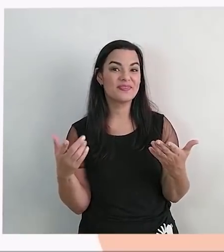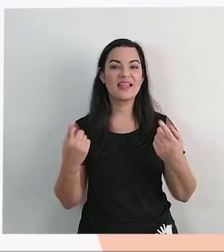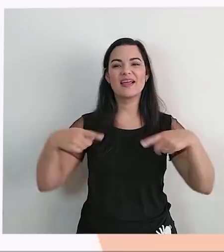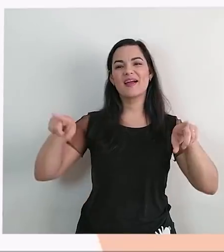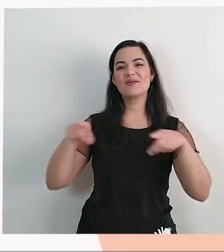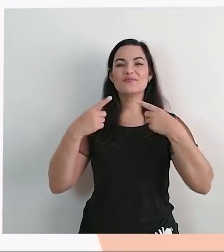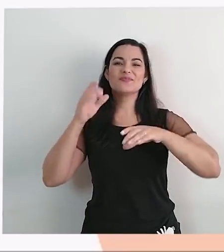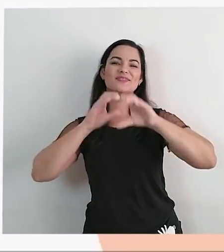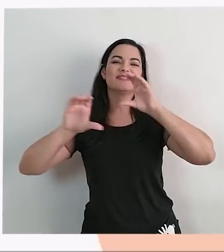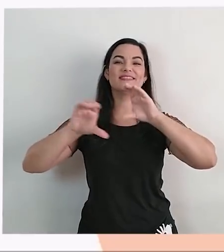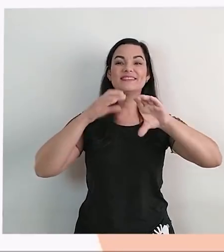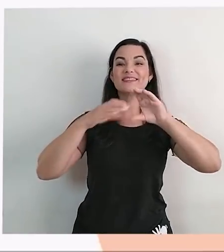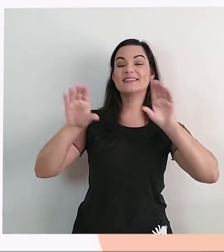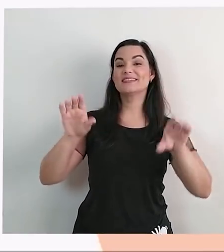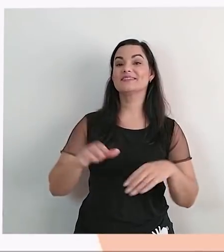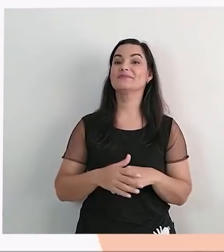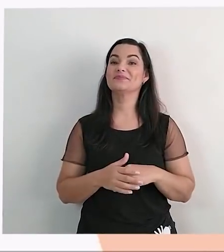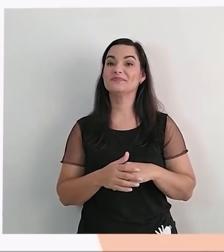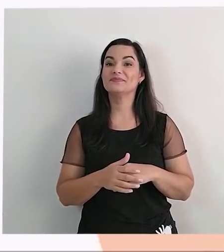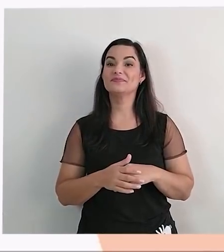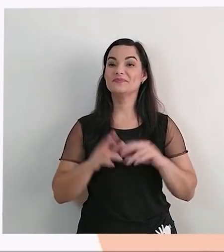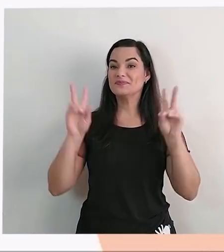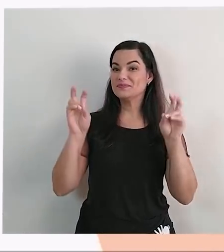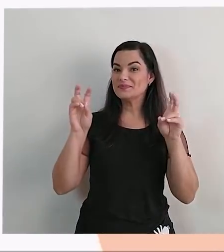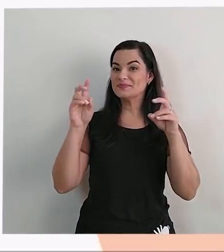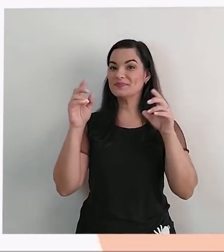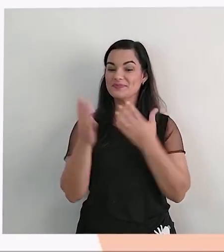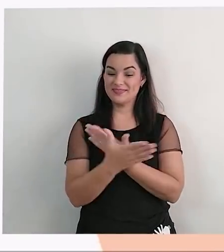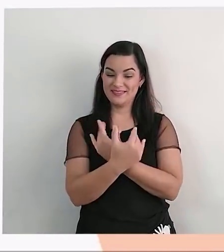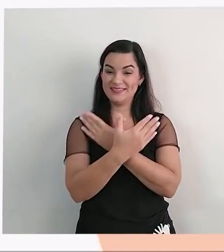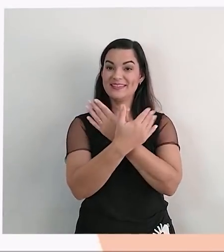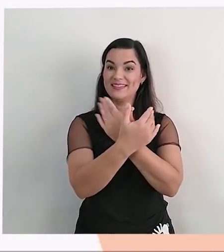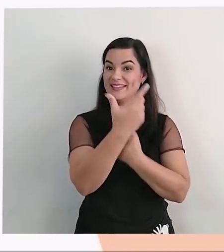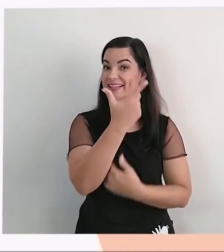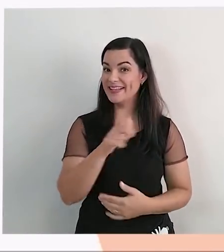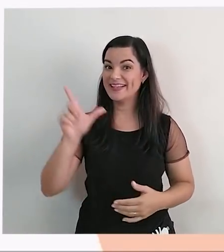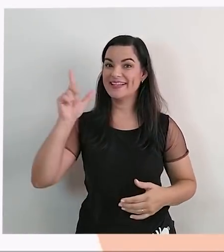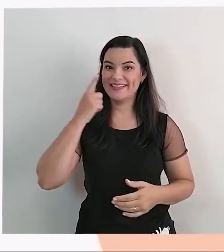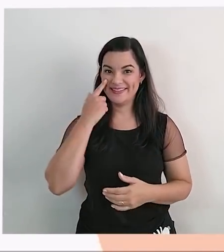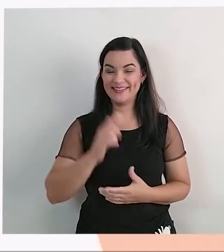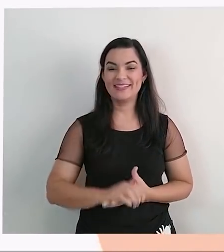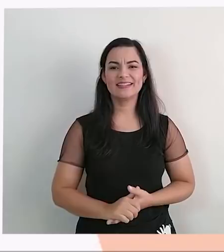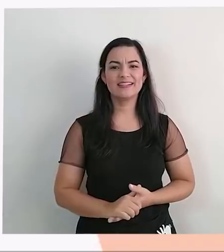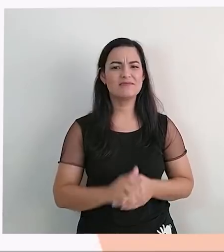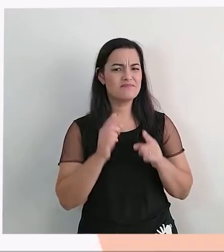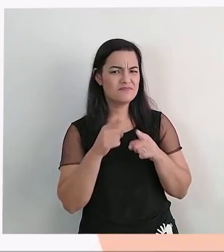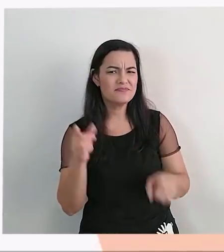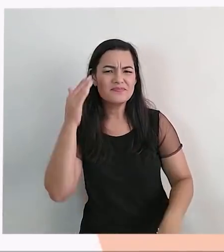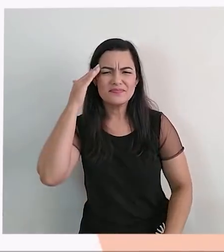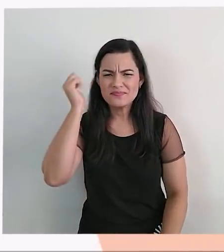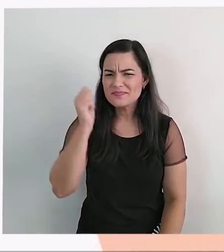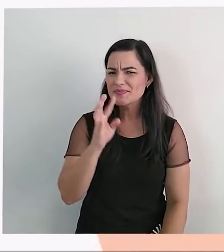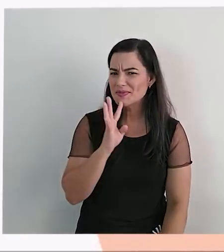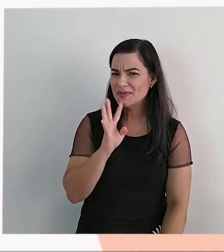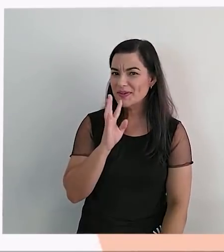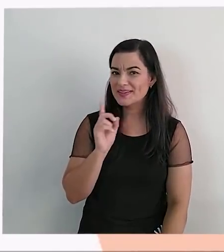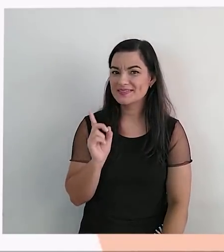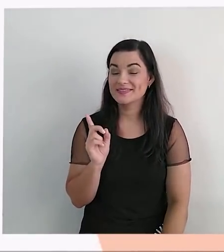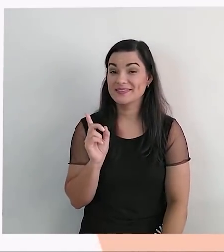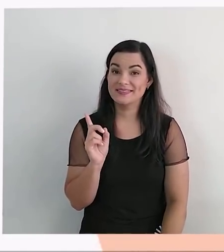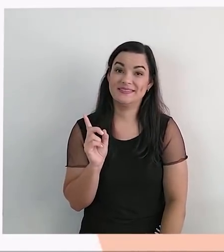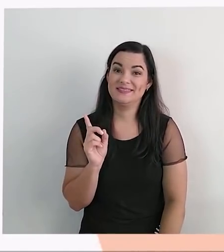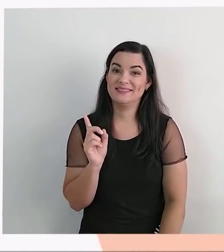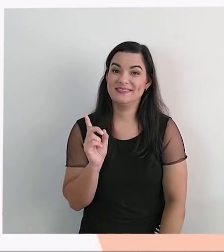E agora nós vamos cantar outra música sobre borboleta. Você tem um palpite de